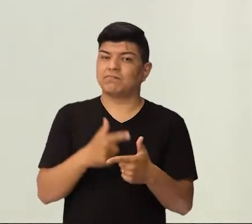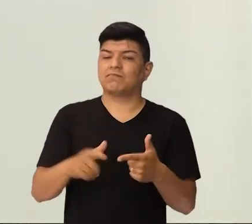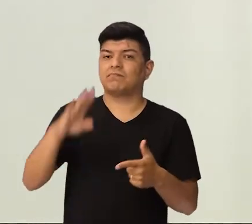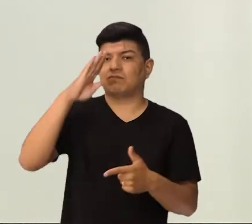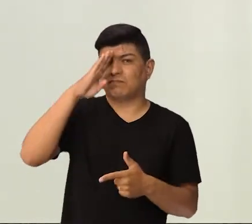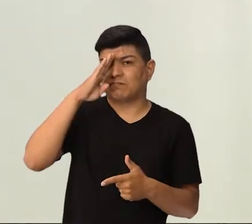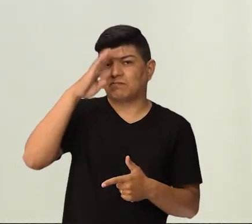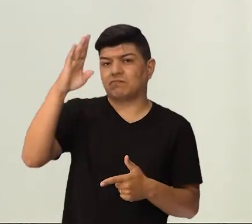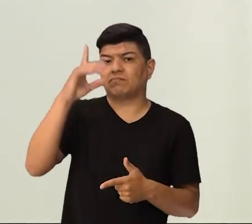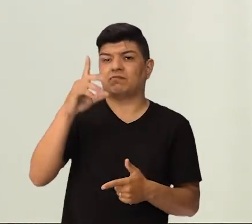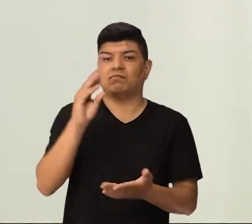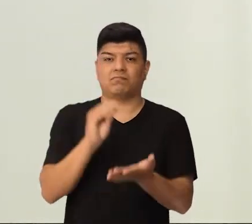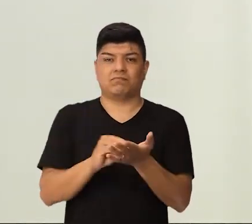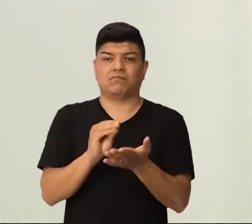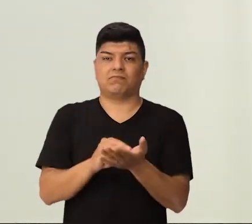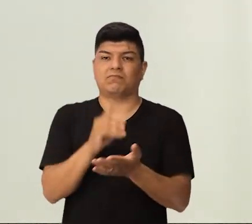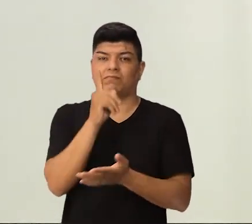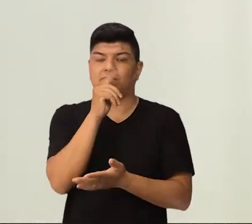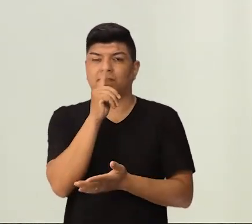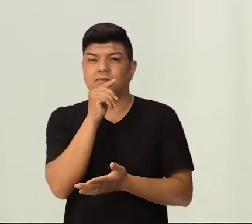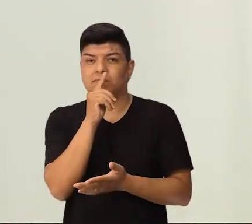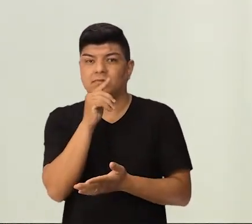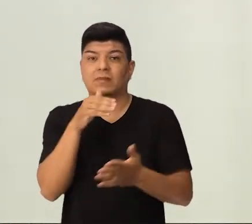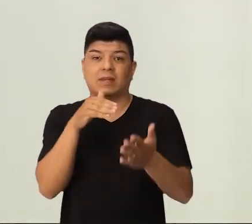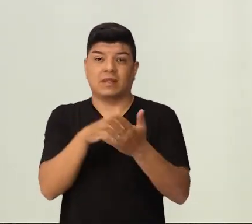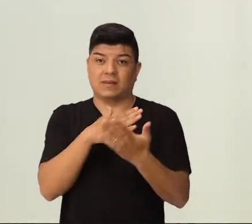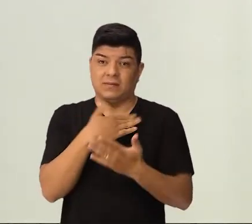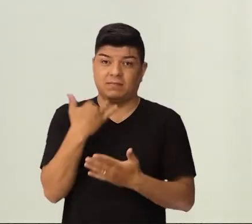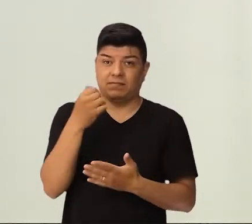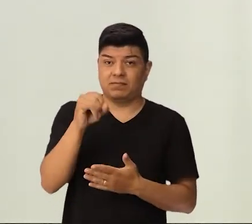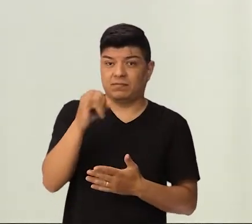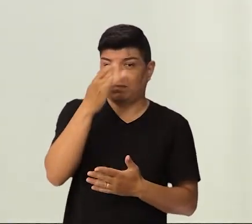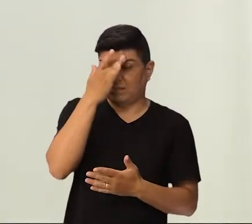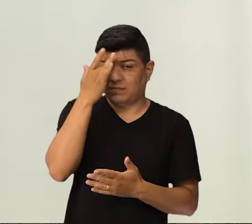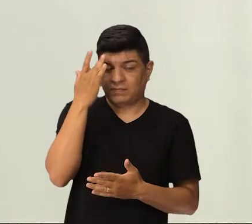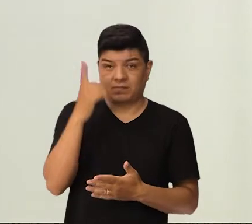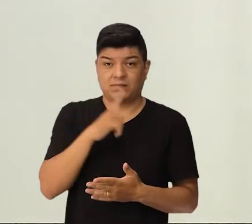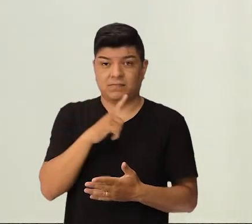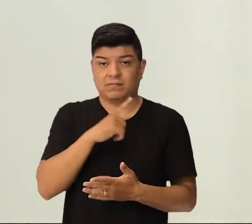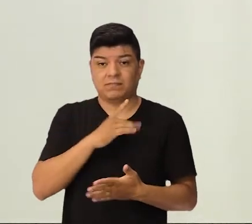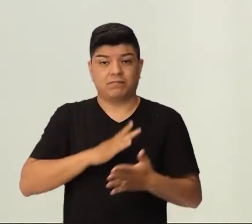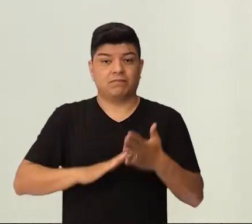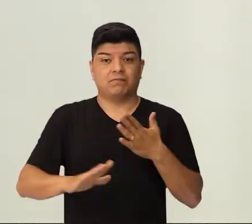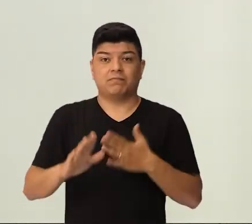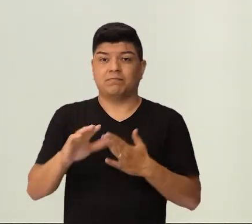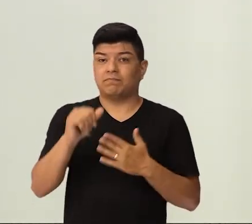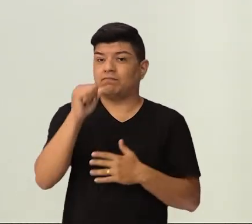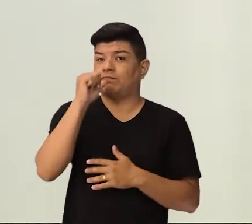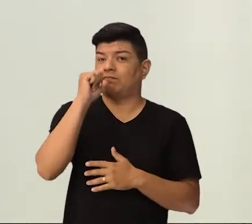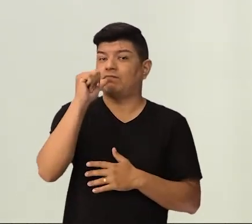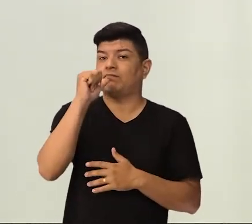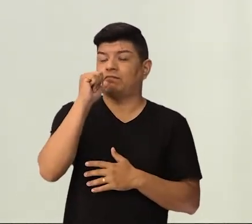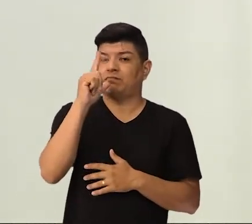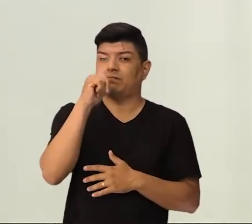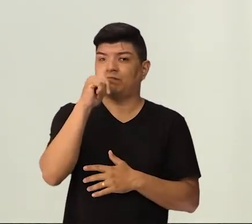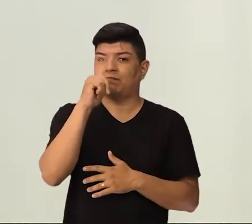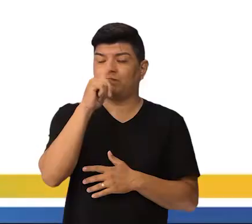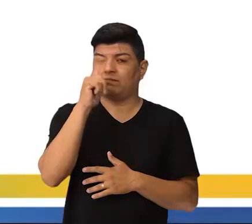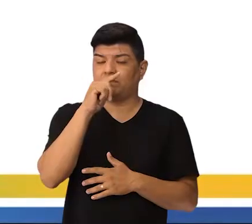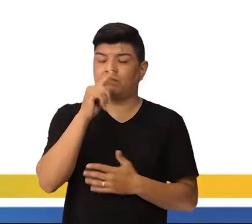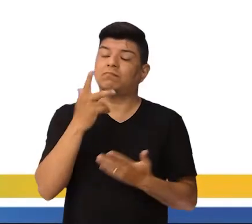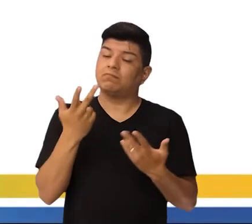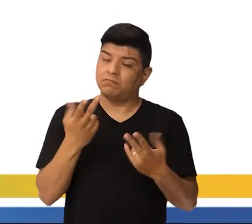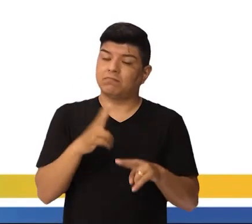de desidratação, que pode levar até a morte se a pessoa, num certo período de tempo, não conseguir beber água de jeito